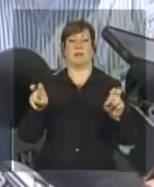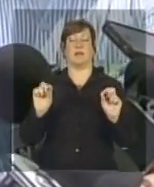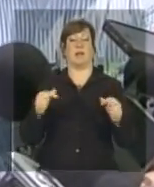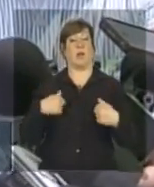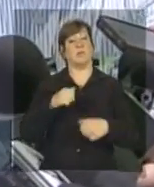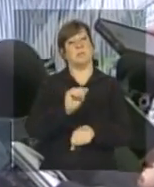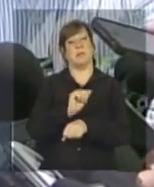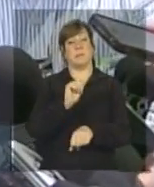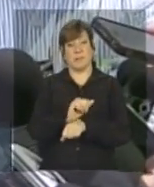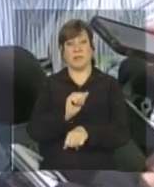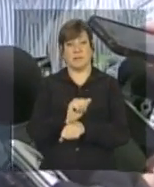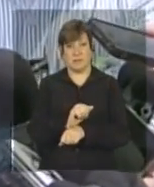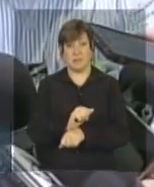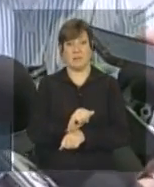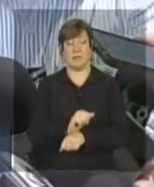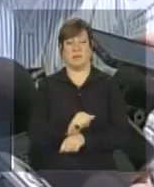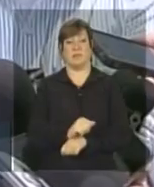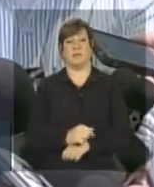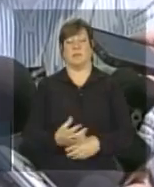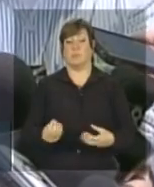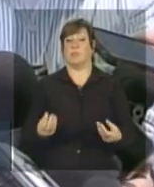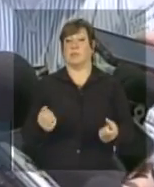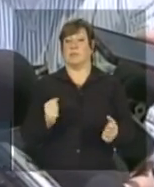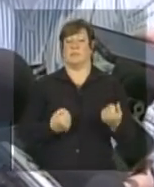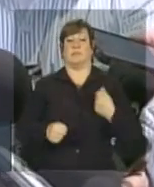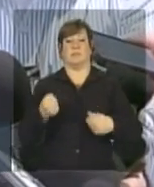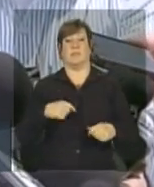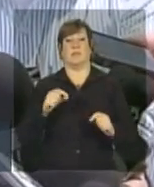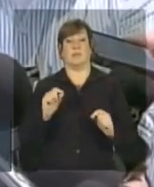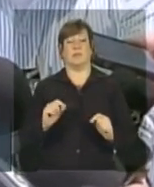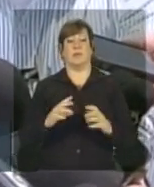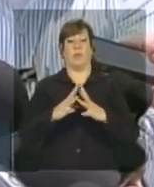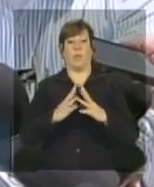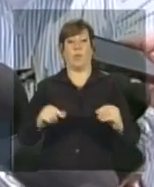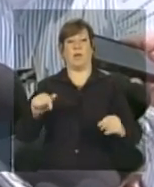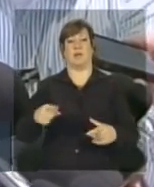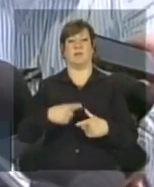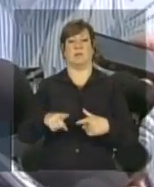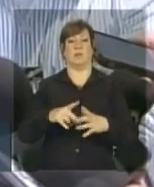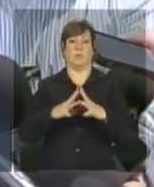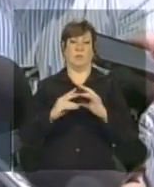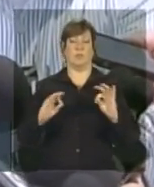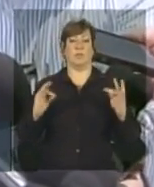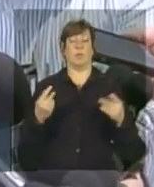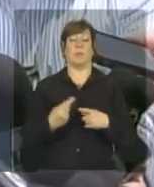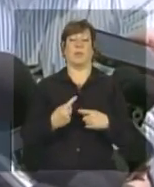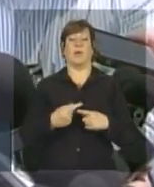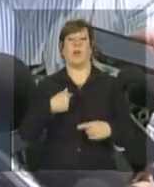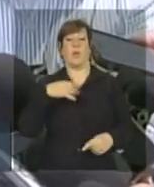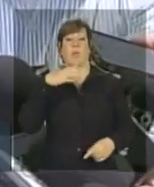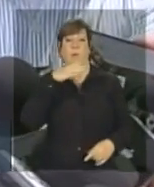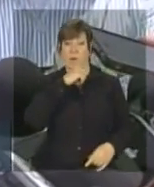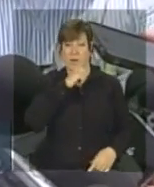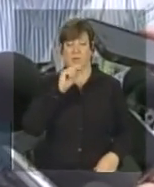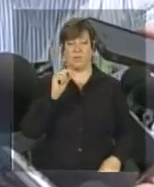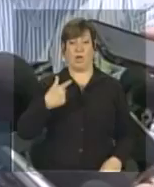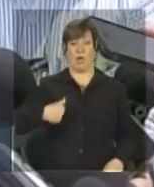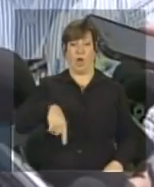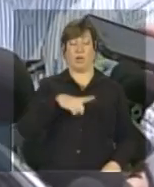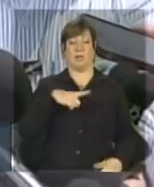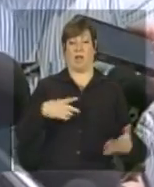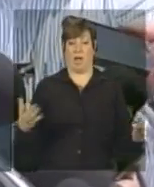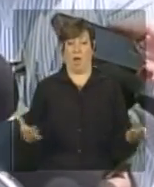Eu aguardo com muita expectativa o desenrolar de todos esses acontecimentos, porque eu acho que nós estamos